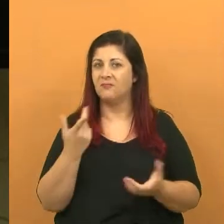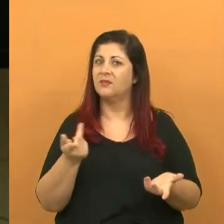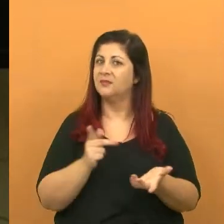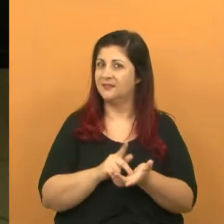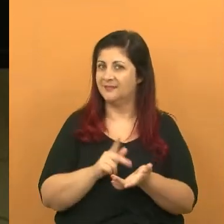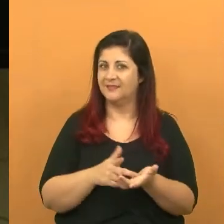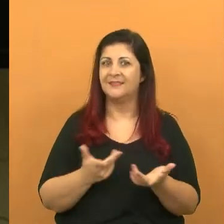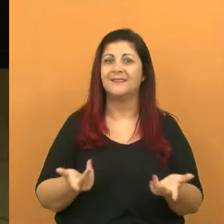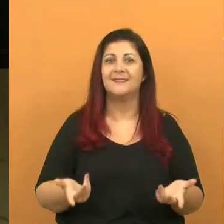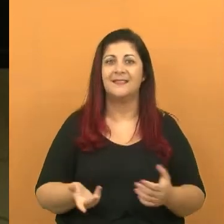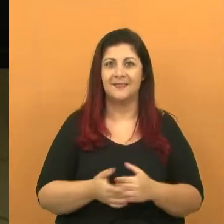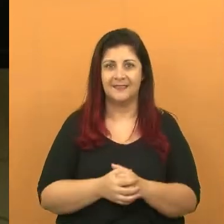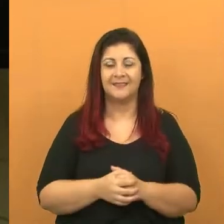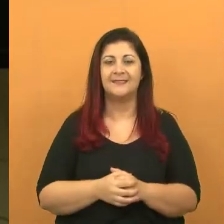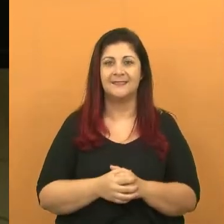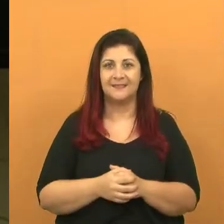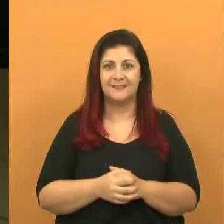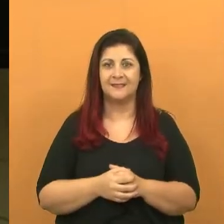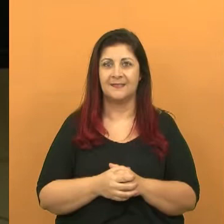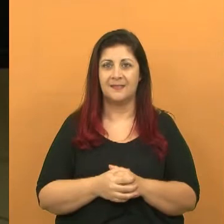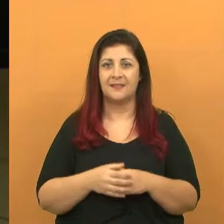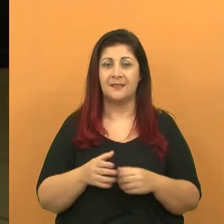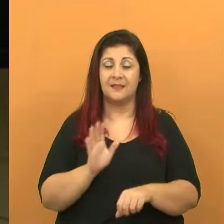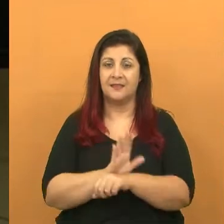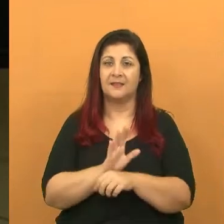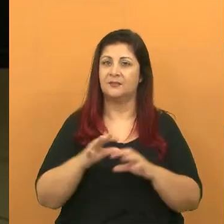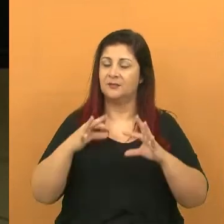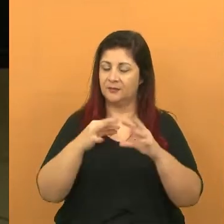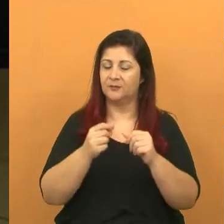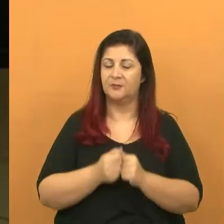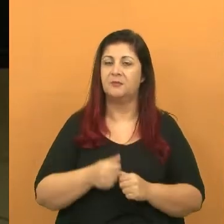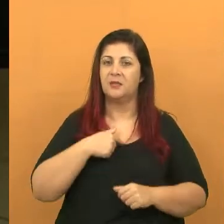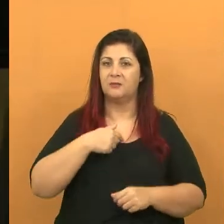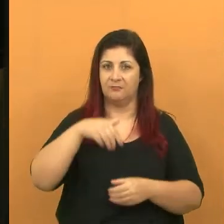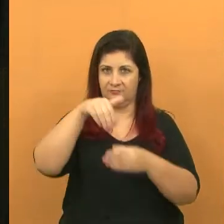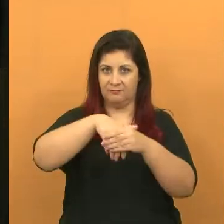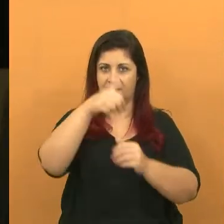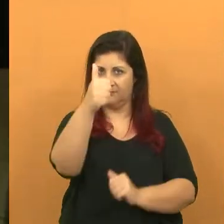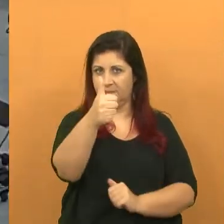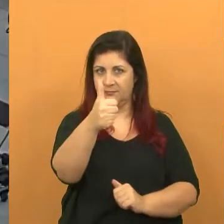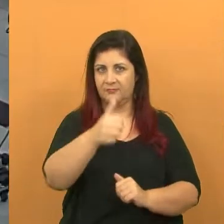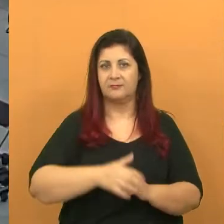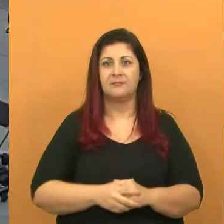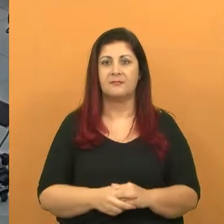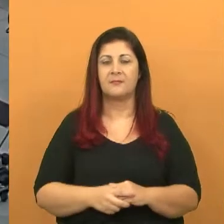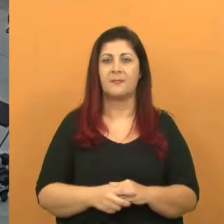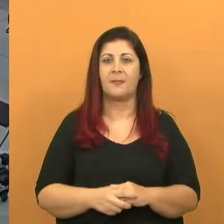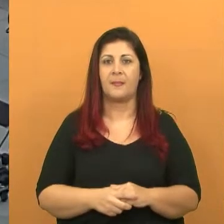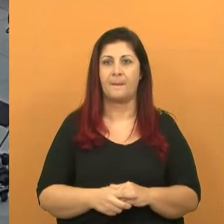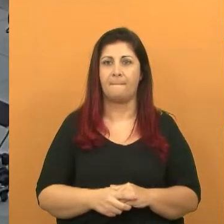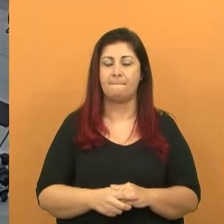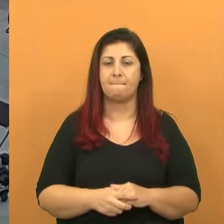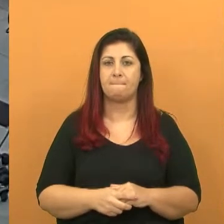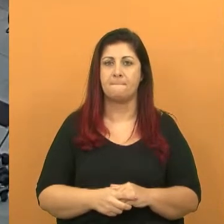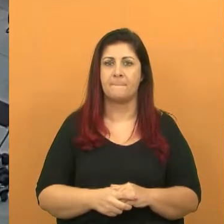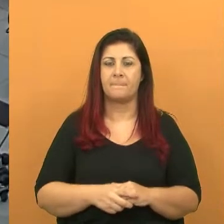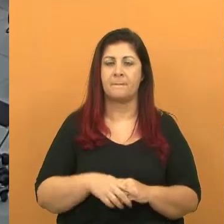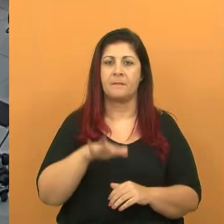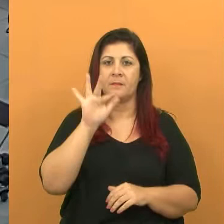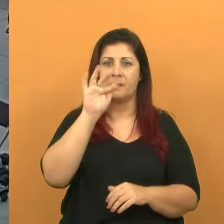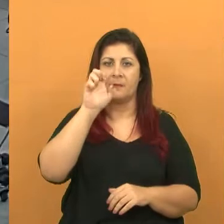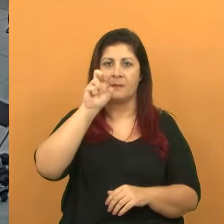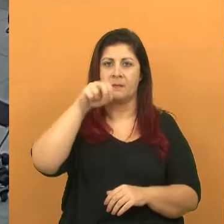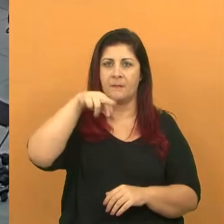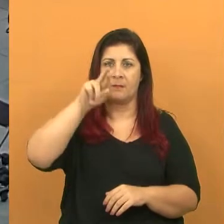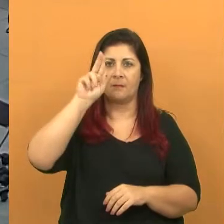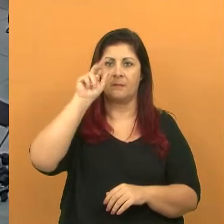de certa forma, trazer esses benefícios todos citados por vocês aqui. Então, sou favorável. Como vota vereador Fernando da